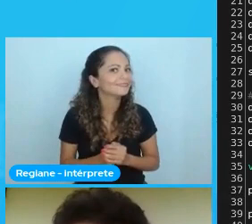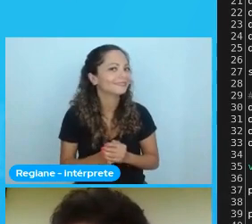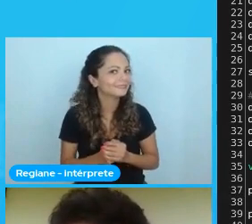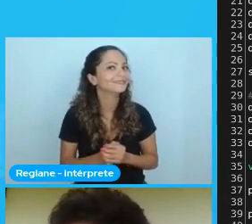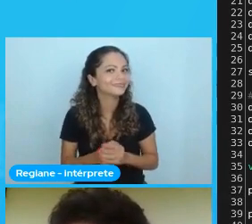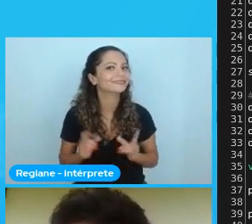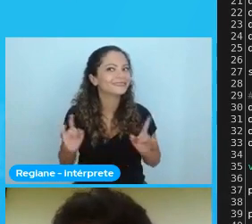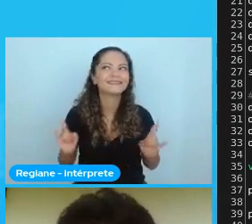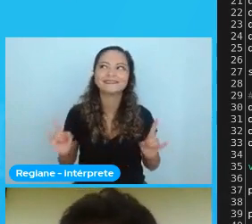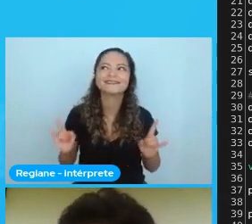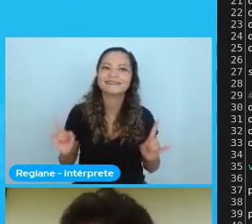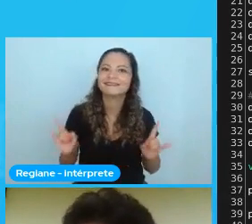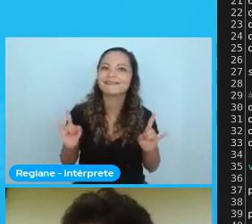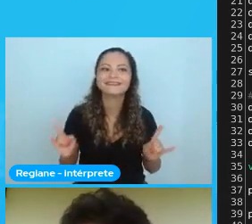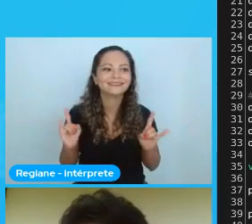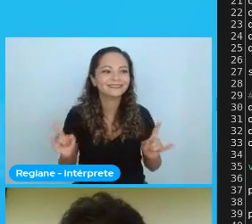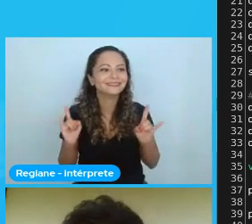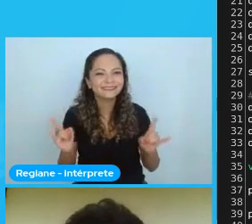Isso aqui.